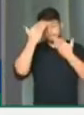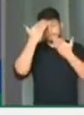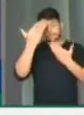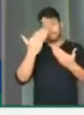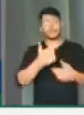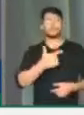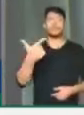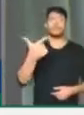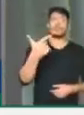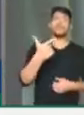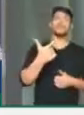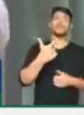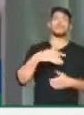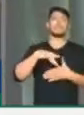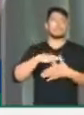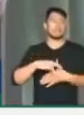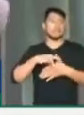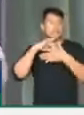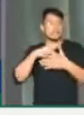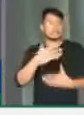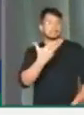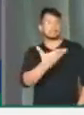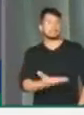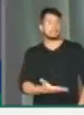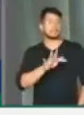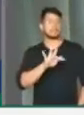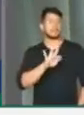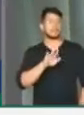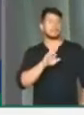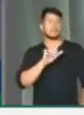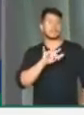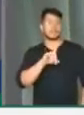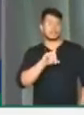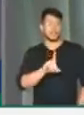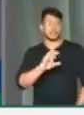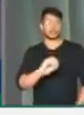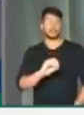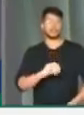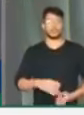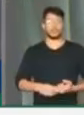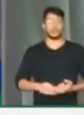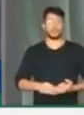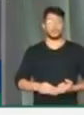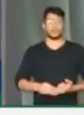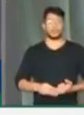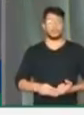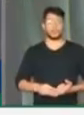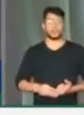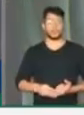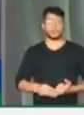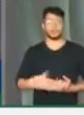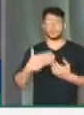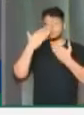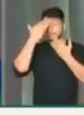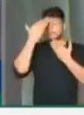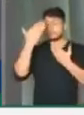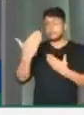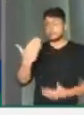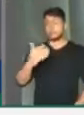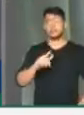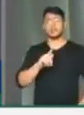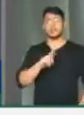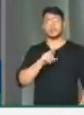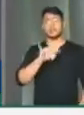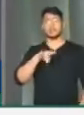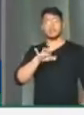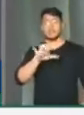vice-líderes da minoria, o deputado Fresco, que está aqui na minha frente, que ocupou a vice-liderança pelo PSOL. Agradecer ao deputado José Guimarães e